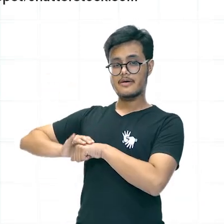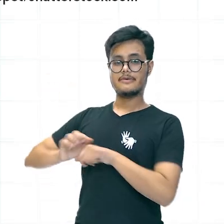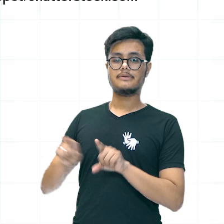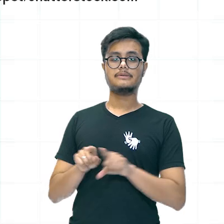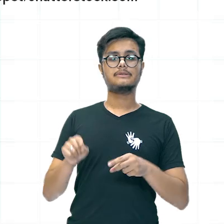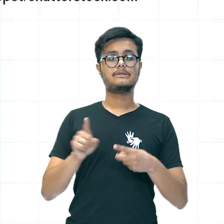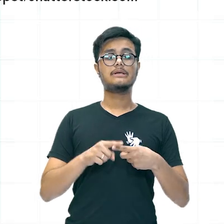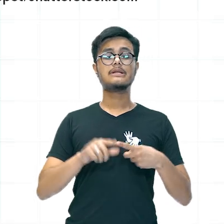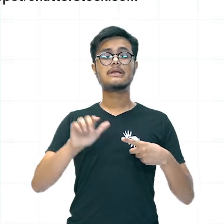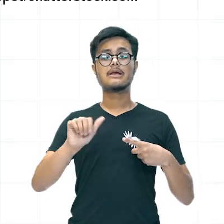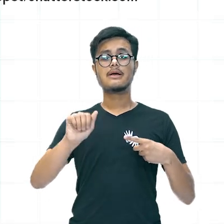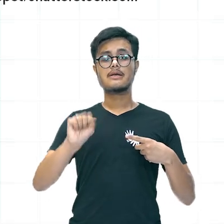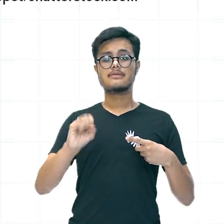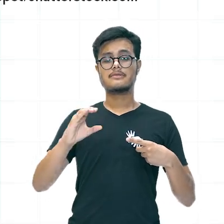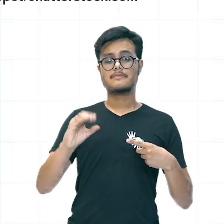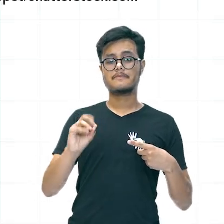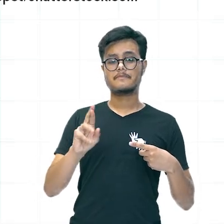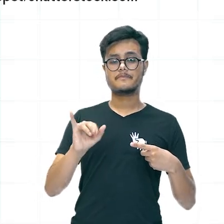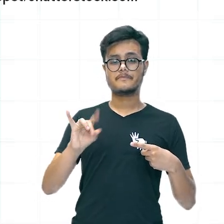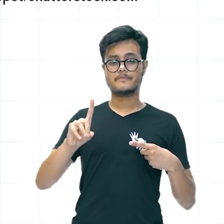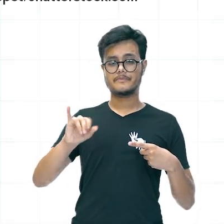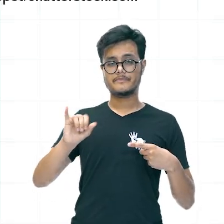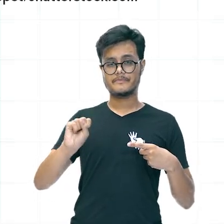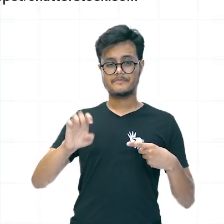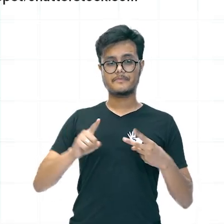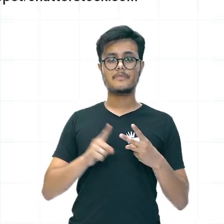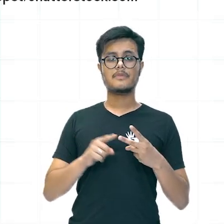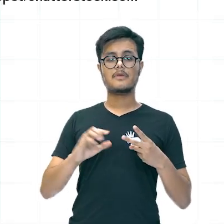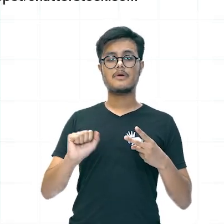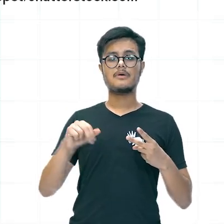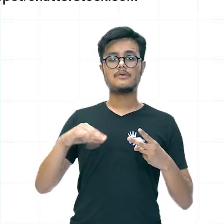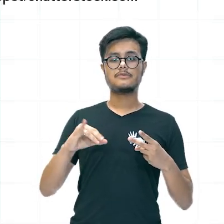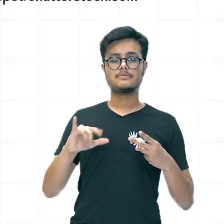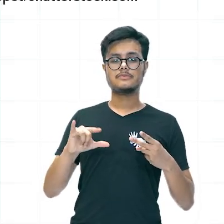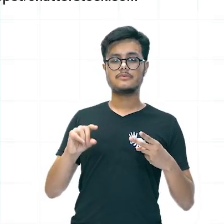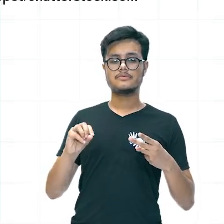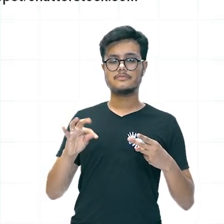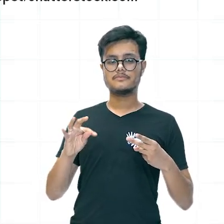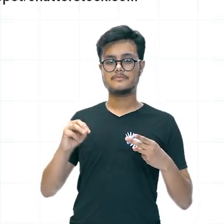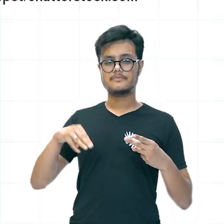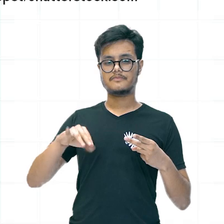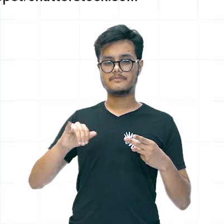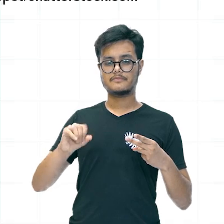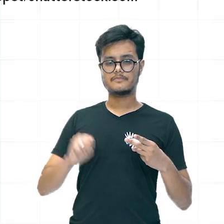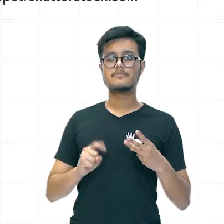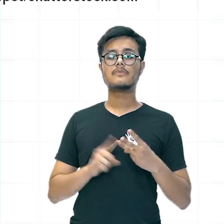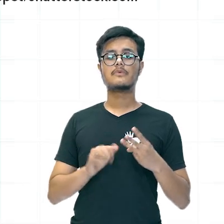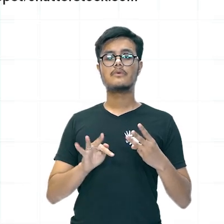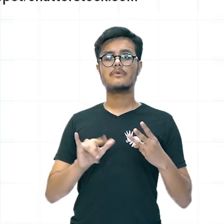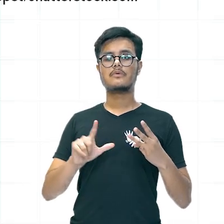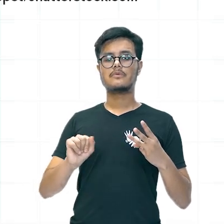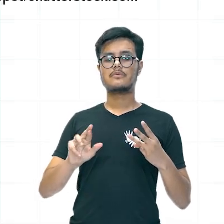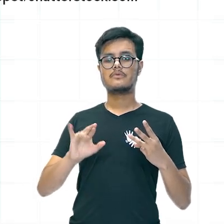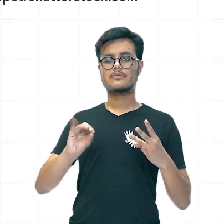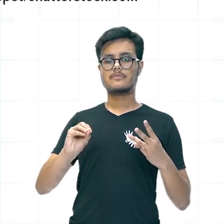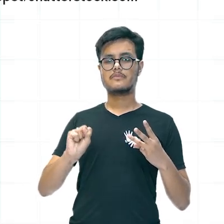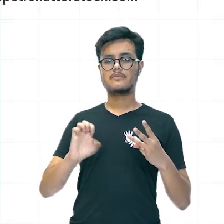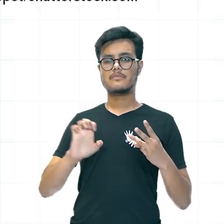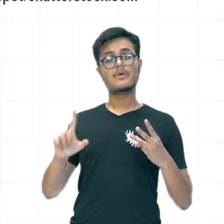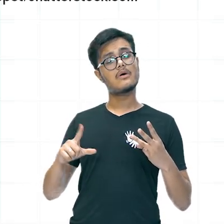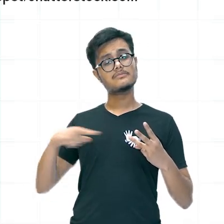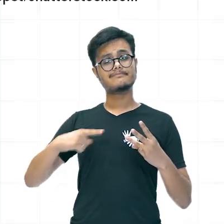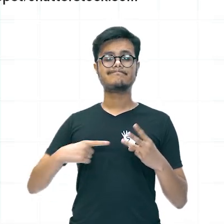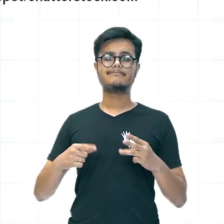elas destacam-se a ascaridíase, a ancilostomíase e a filariose, que também é conhecida aí, né, por causar